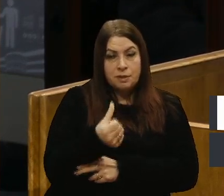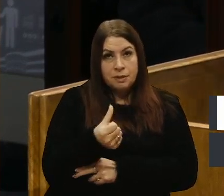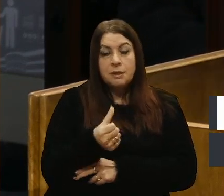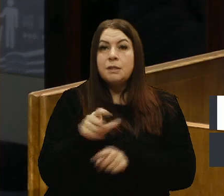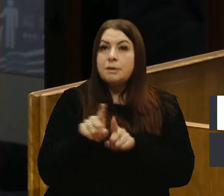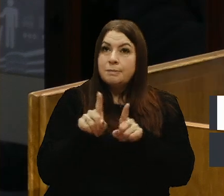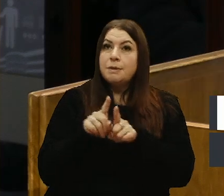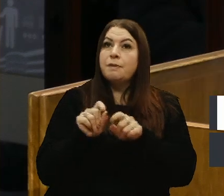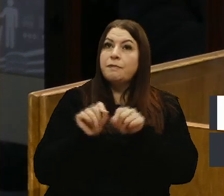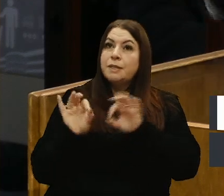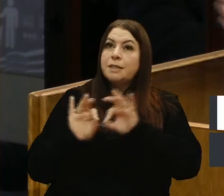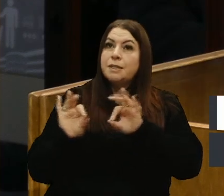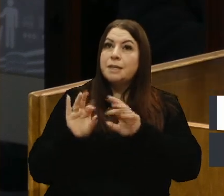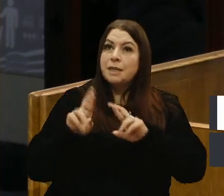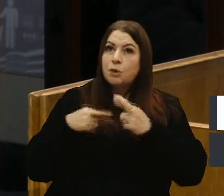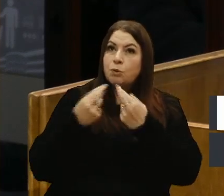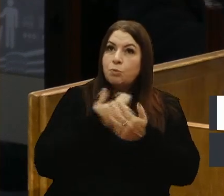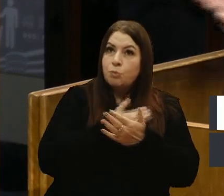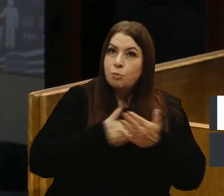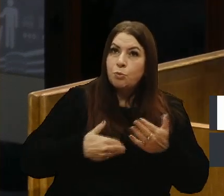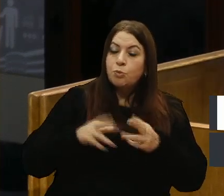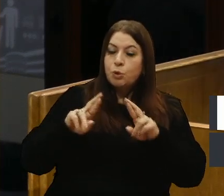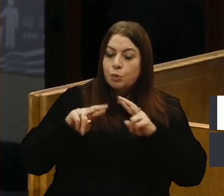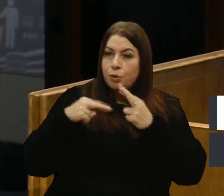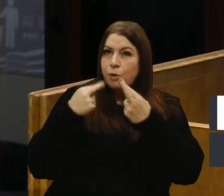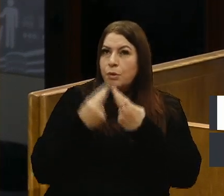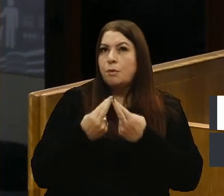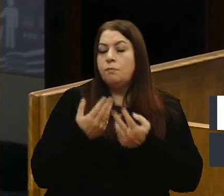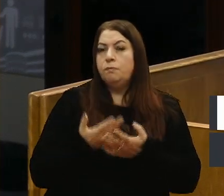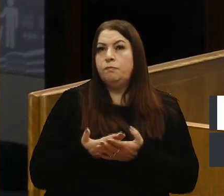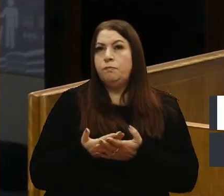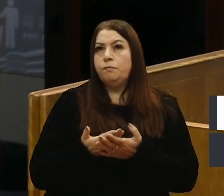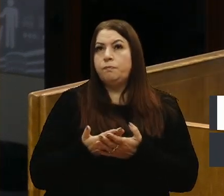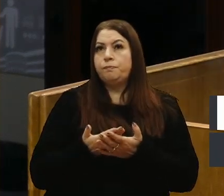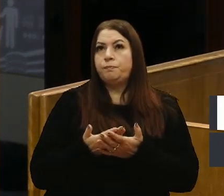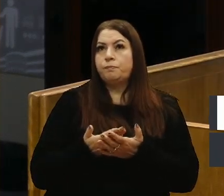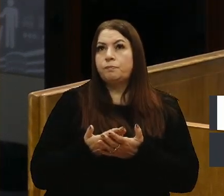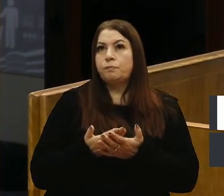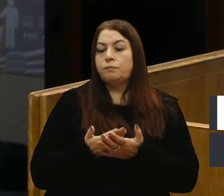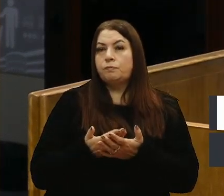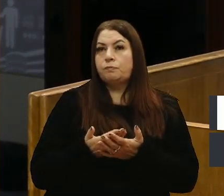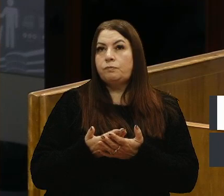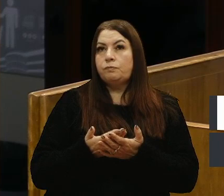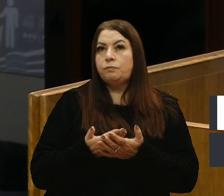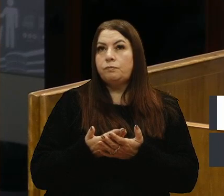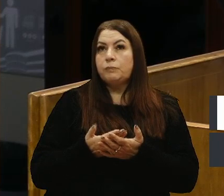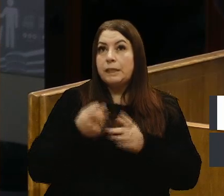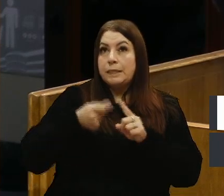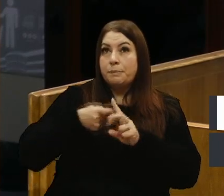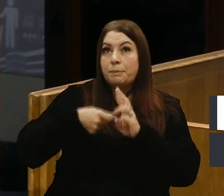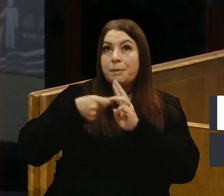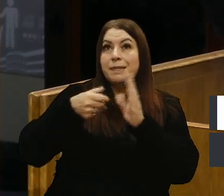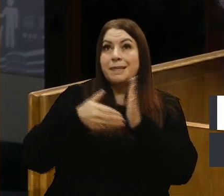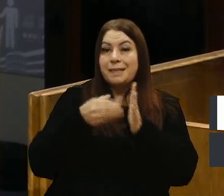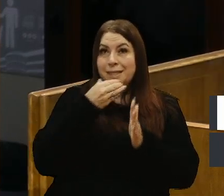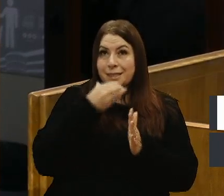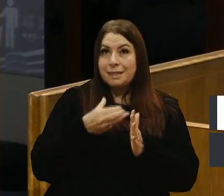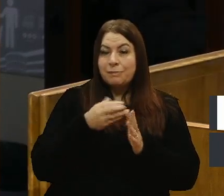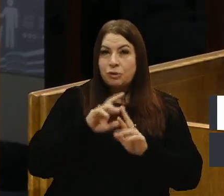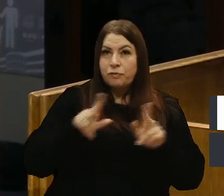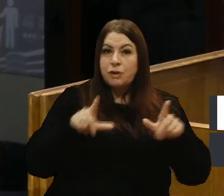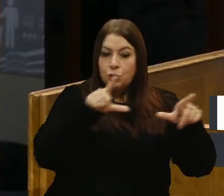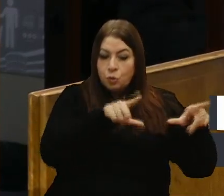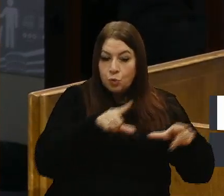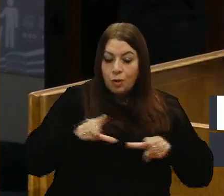gente possa fazer audiências públicas, reuniões, durante esses meses até dezembro, em vários